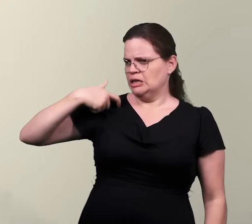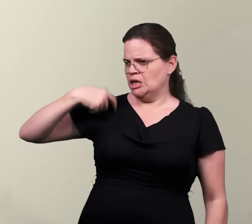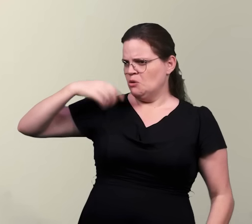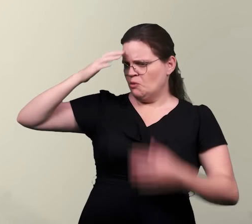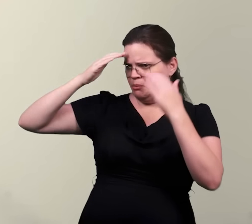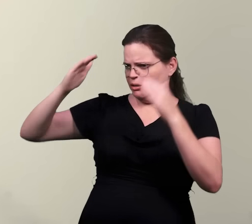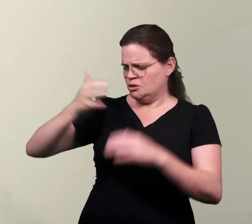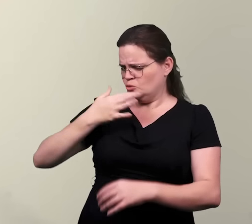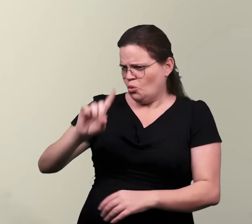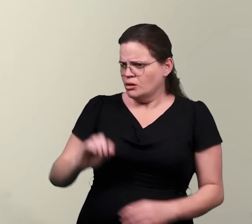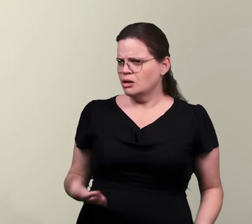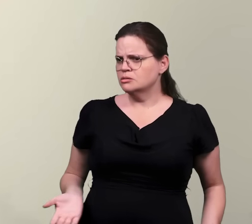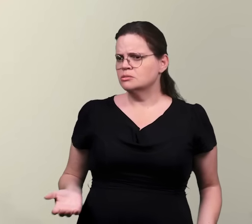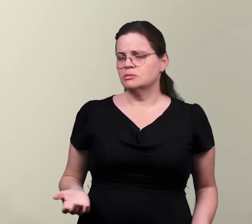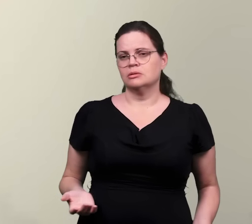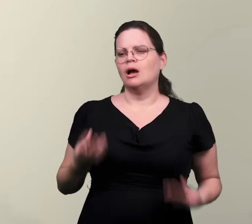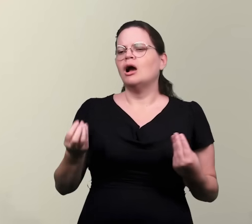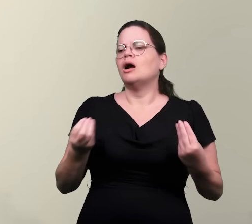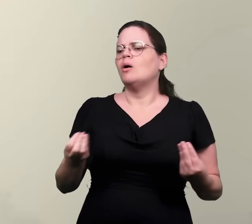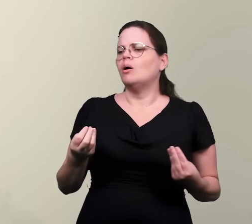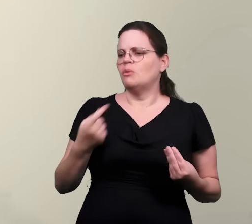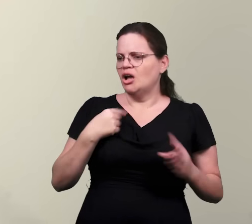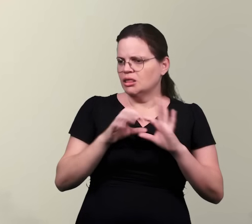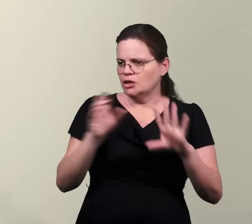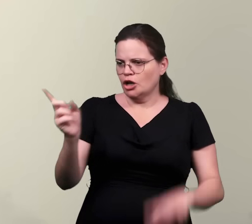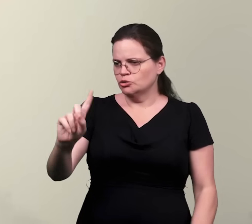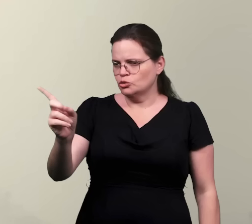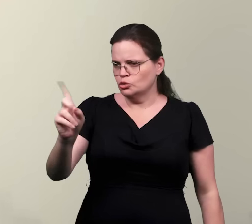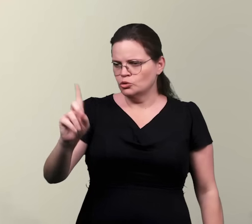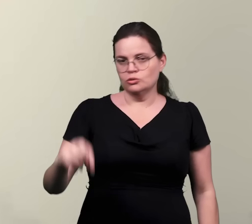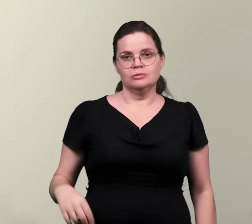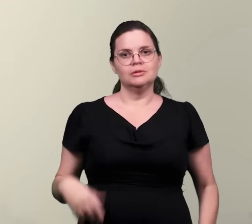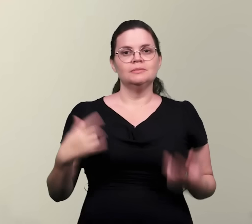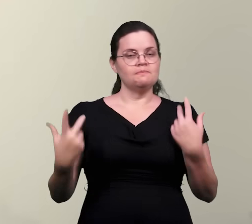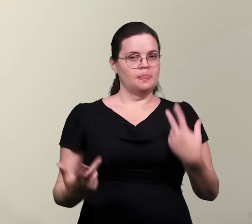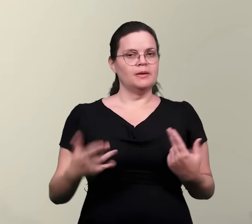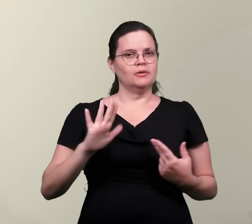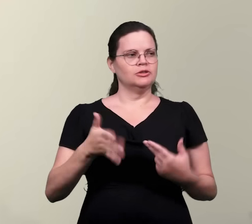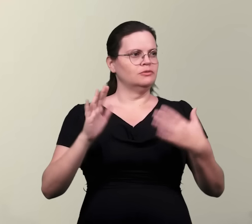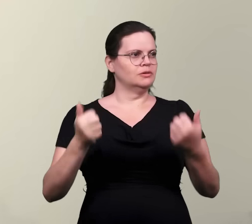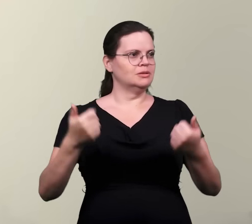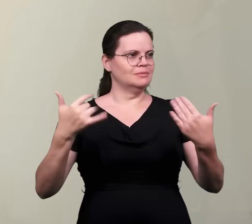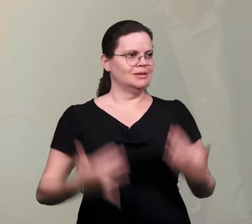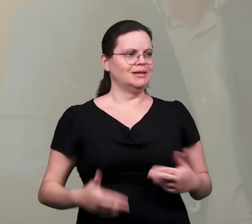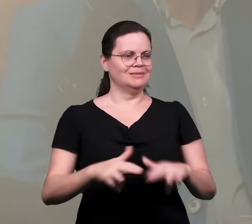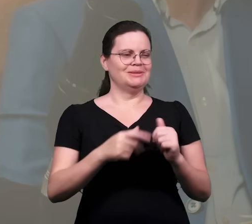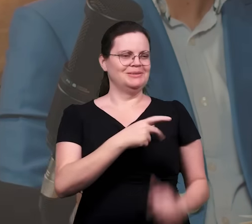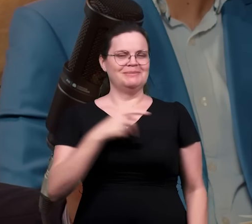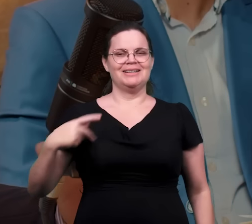Israel? Não conheço o Senhor, nem tampouco deixarei ir, né? Como foi dito, né, pelo pastor Alexandre,